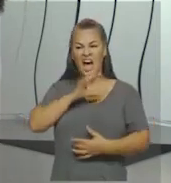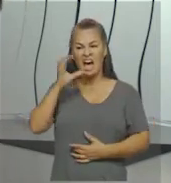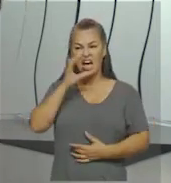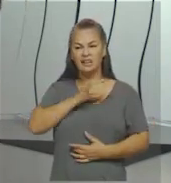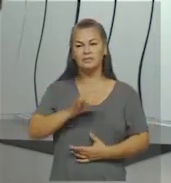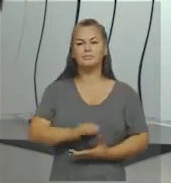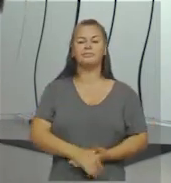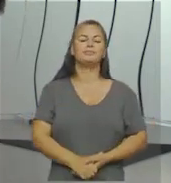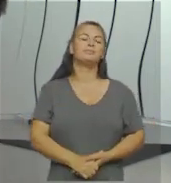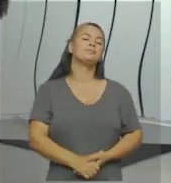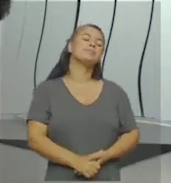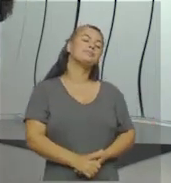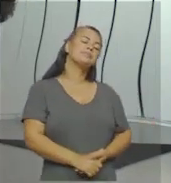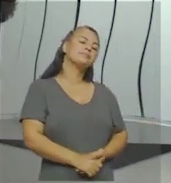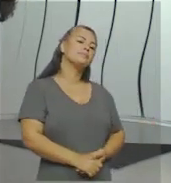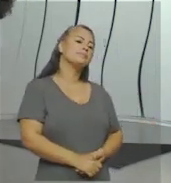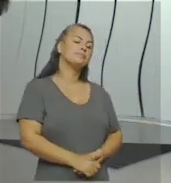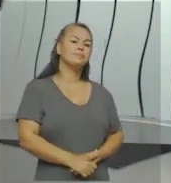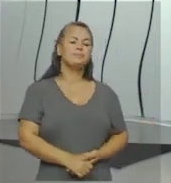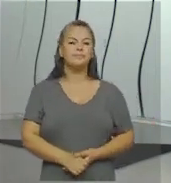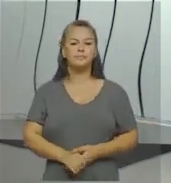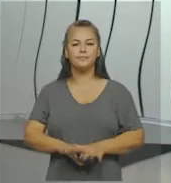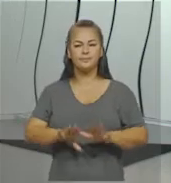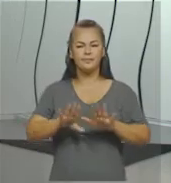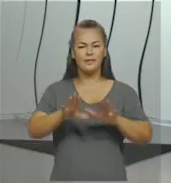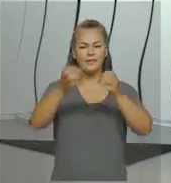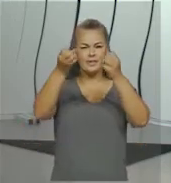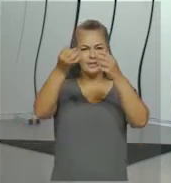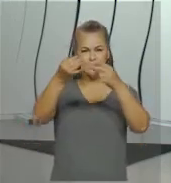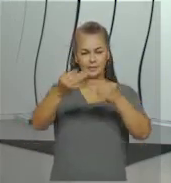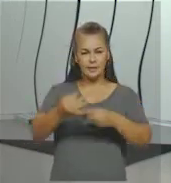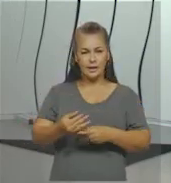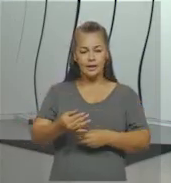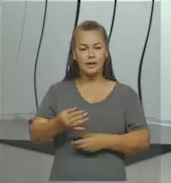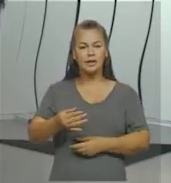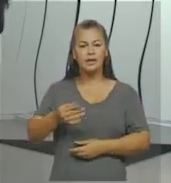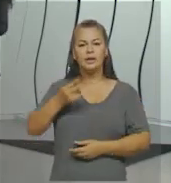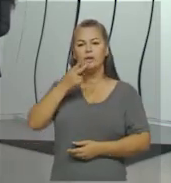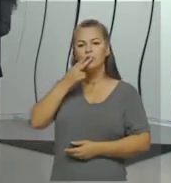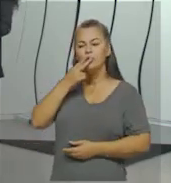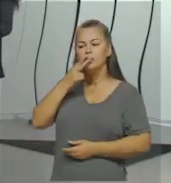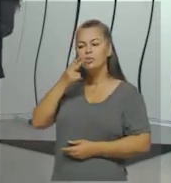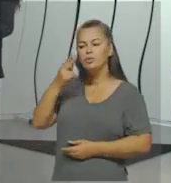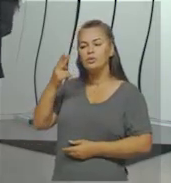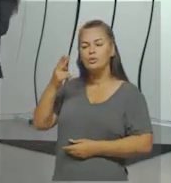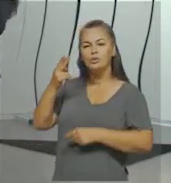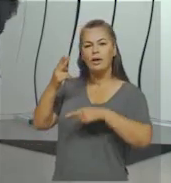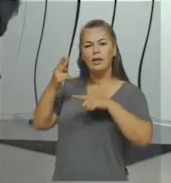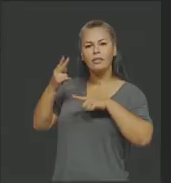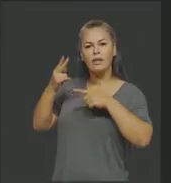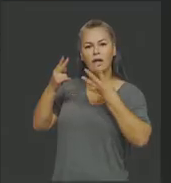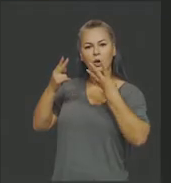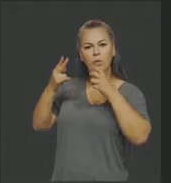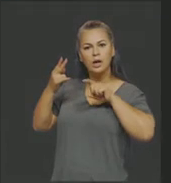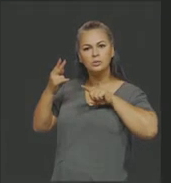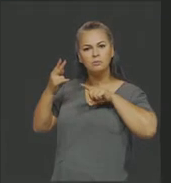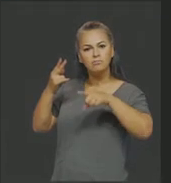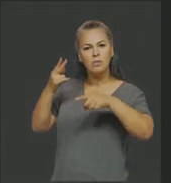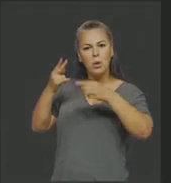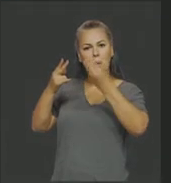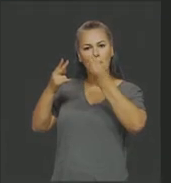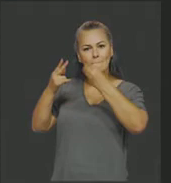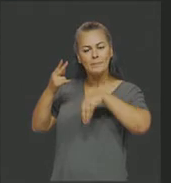isso. Nicotina, o cigarro tem mais de 4.000 substâncias prejudiciais ao organismo, tá? Cocaína causa